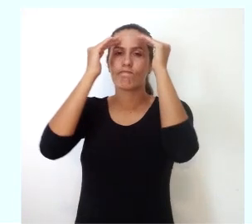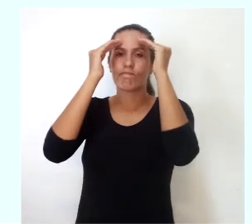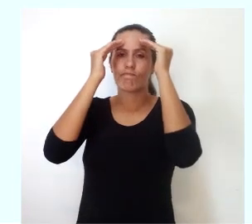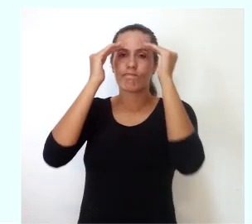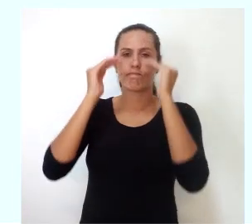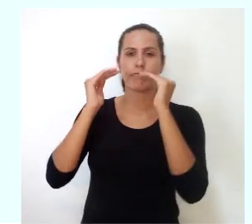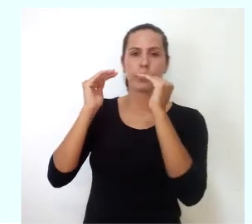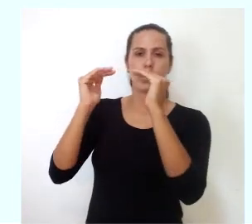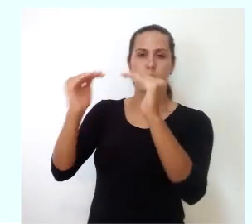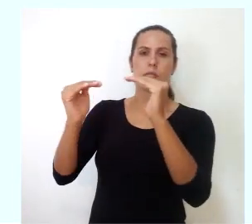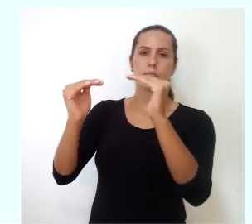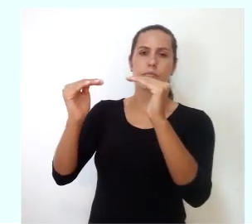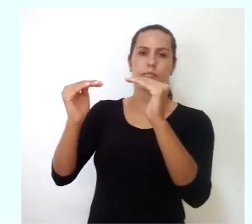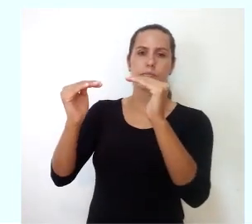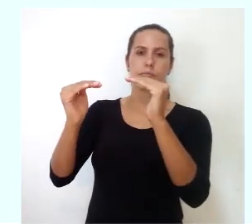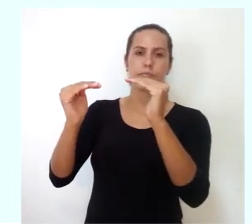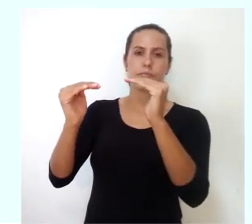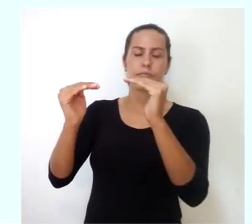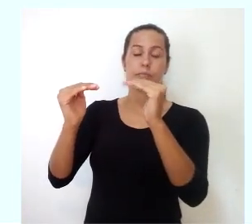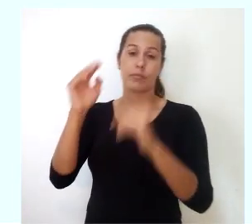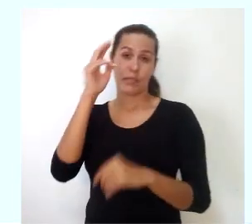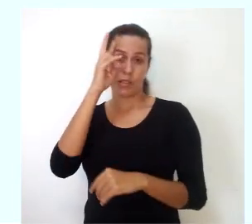por isso: respeitar.